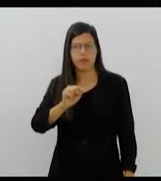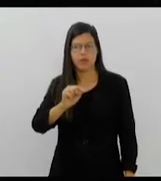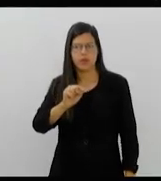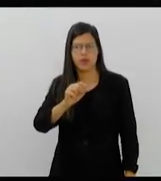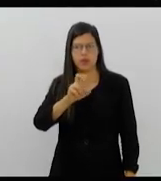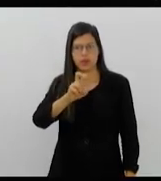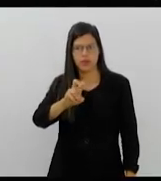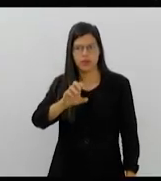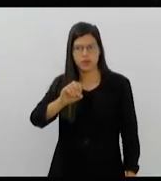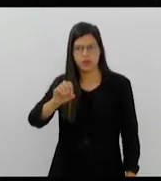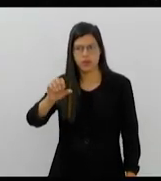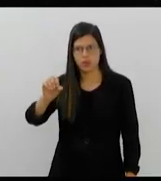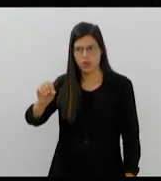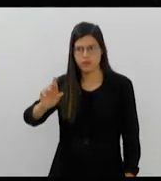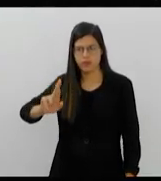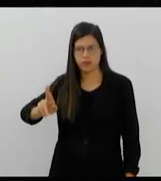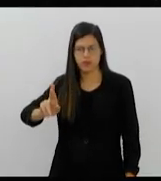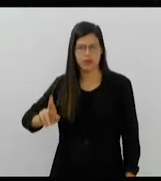R$ 1.509,